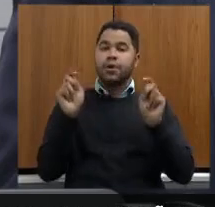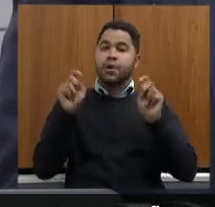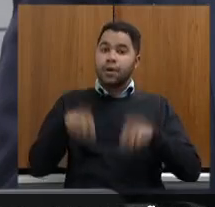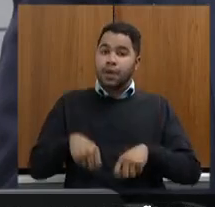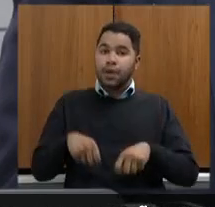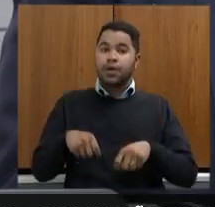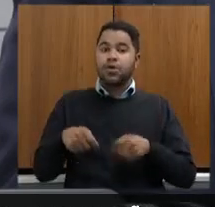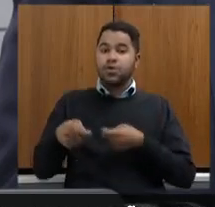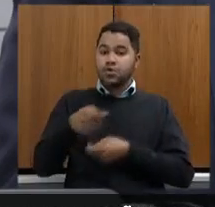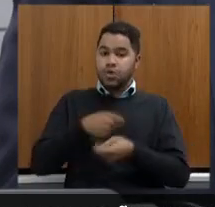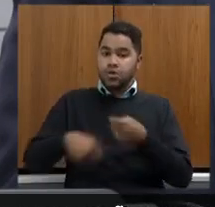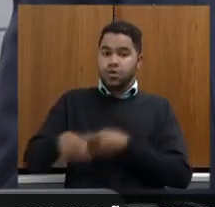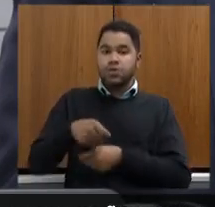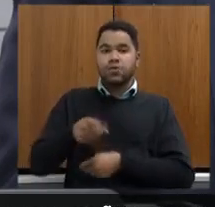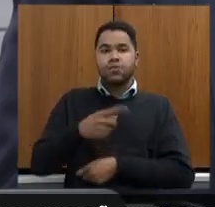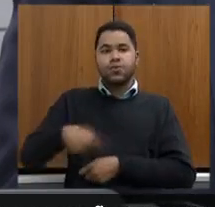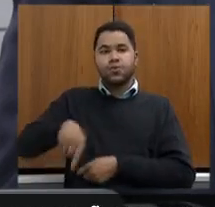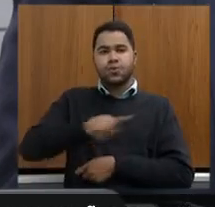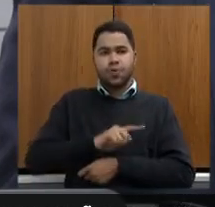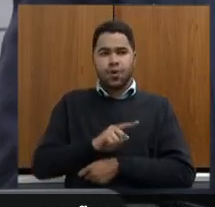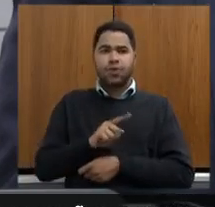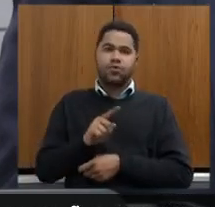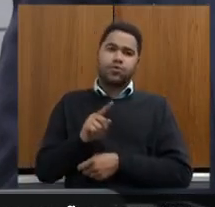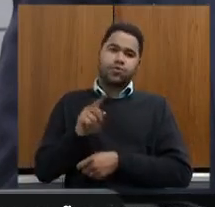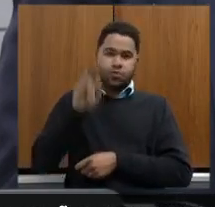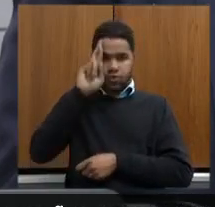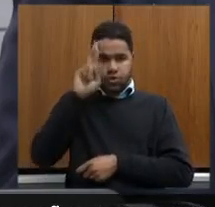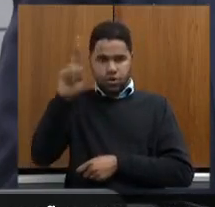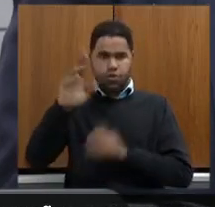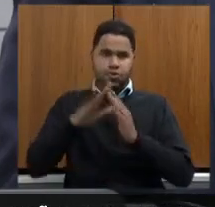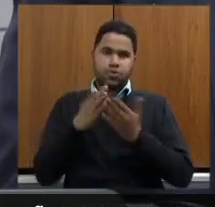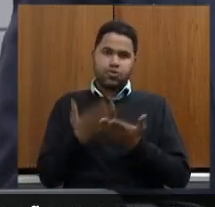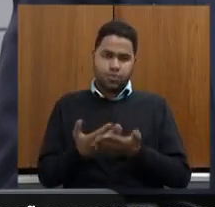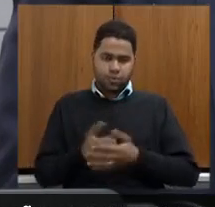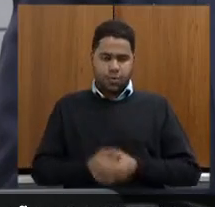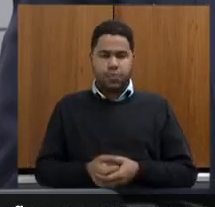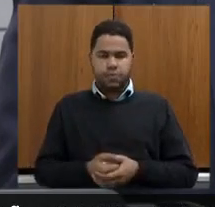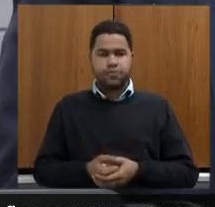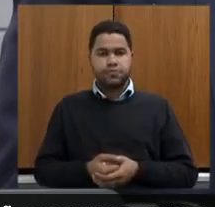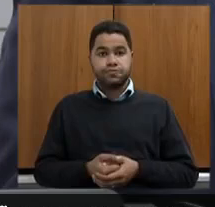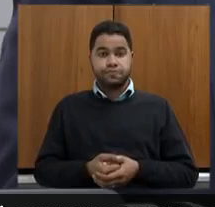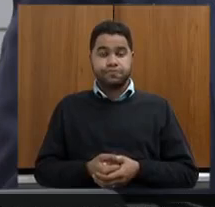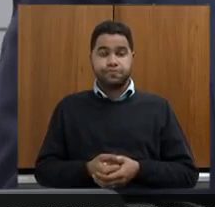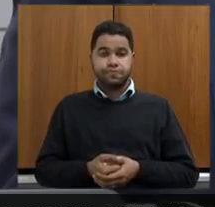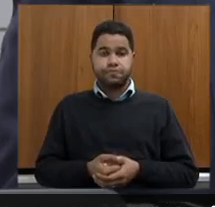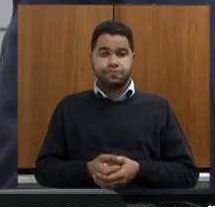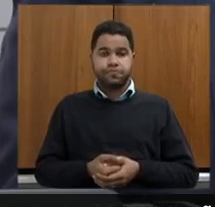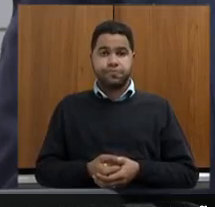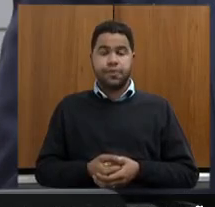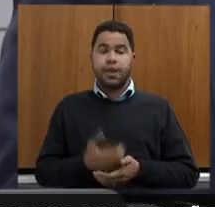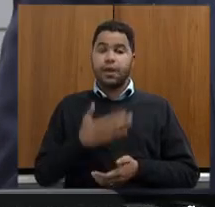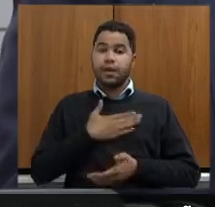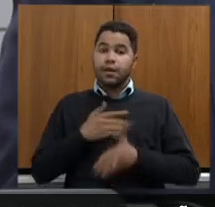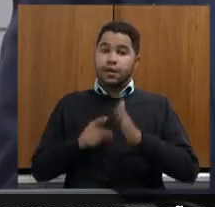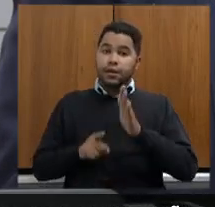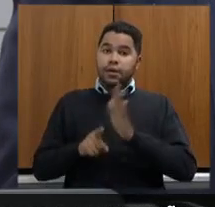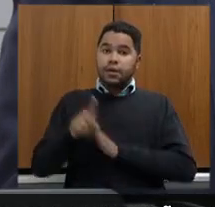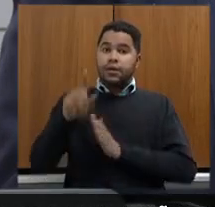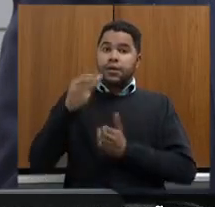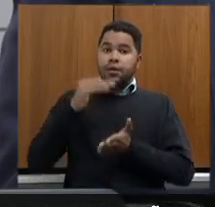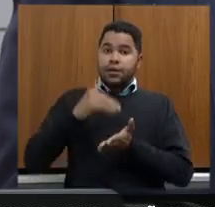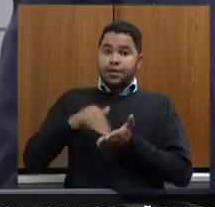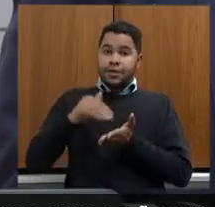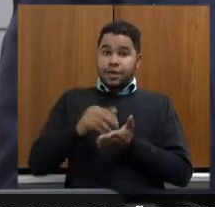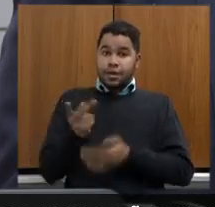capacitação em gestão dos nossos gestores escolares os diretores de escola então é a minha pergunta pelos